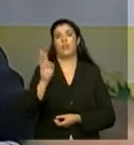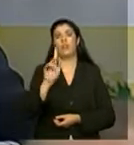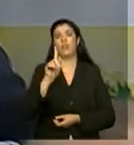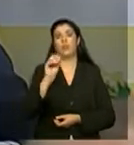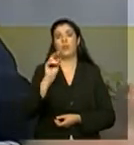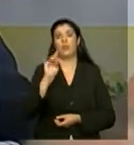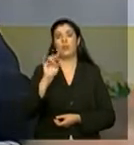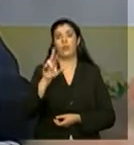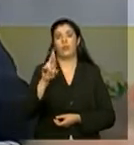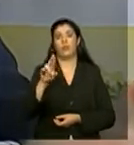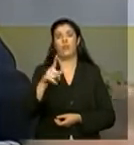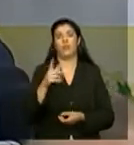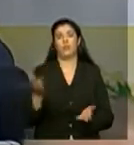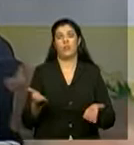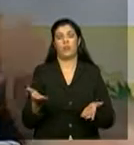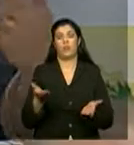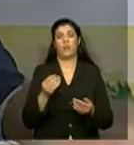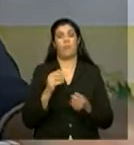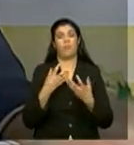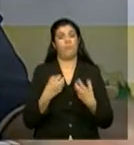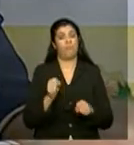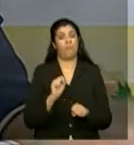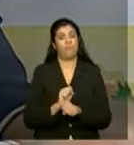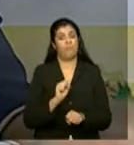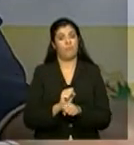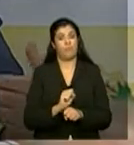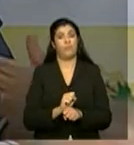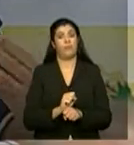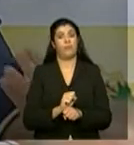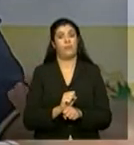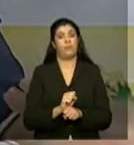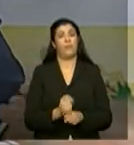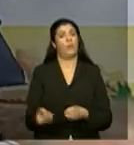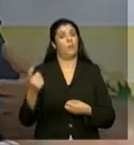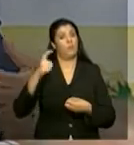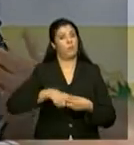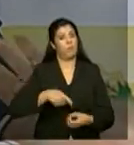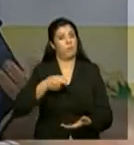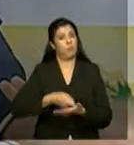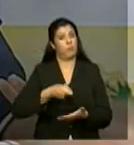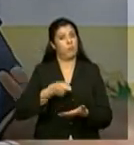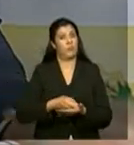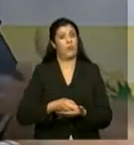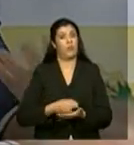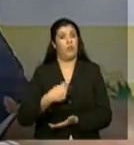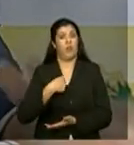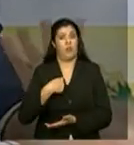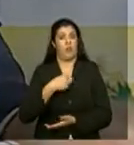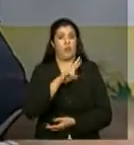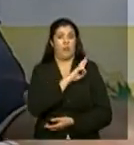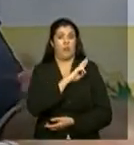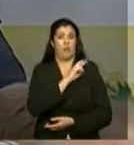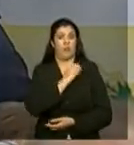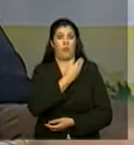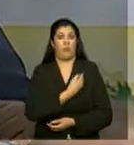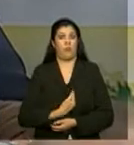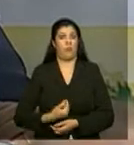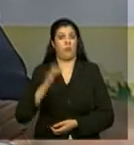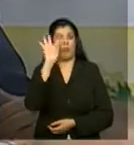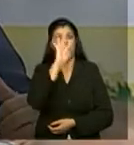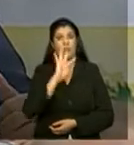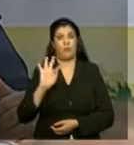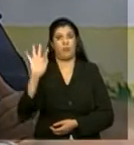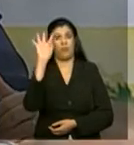iremos aguardar agora eu volto a reafirmar entende enquanto executivo é governo federal é